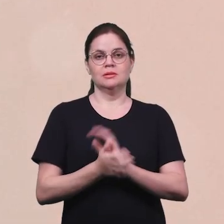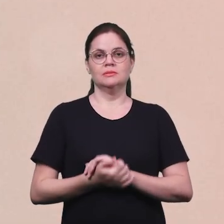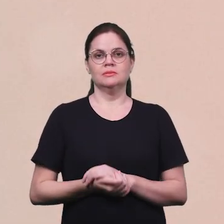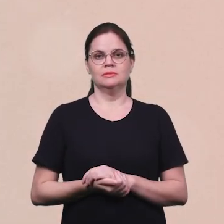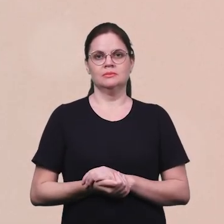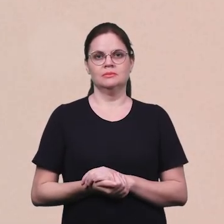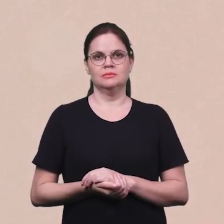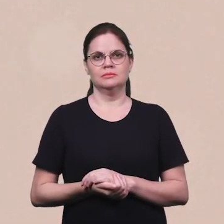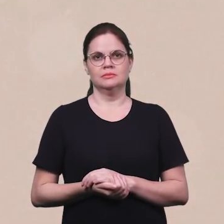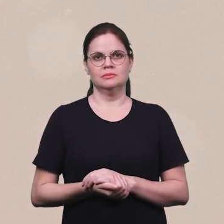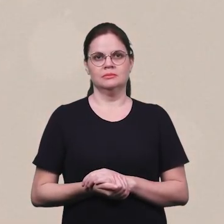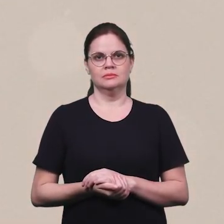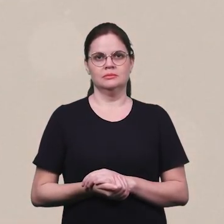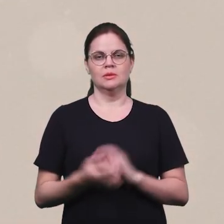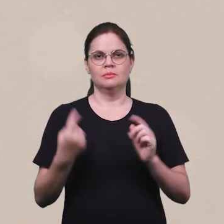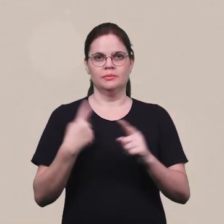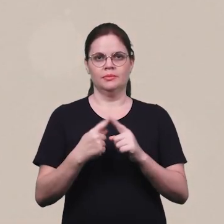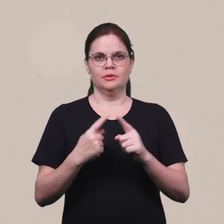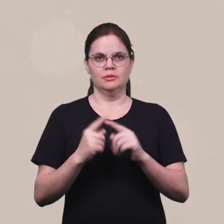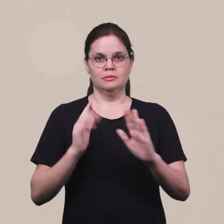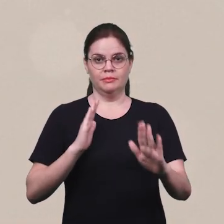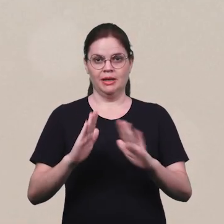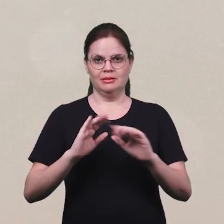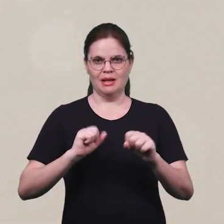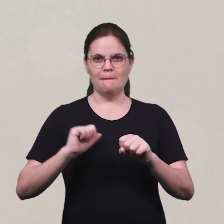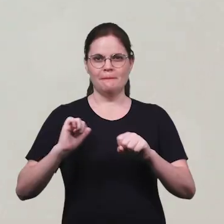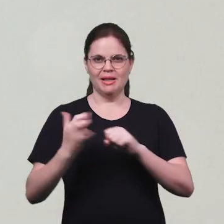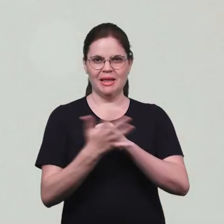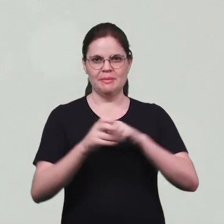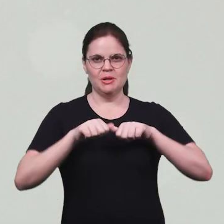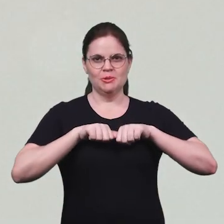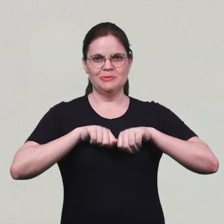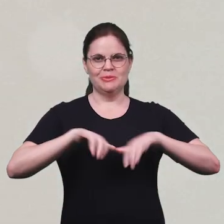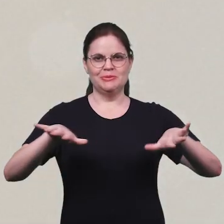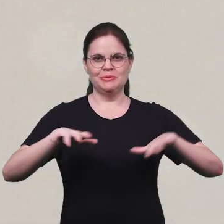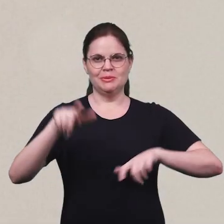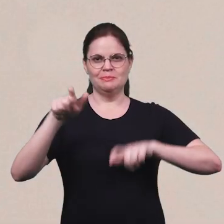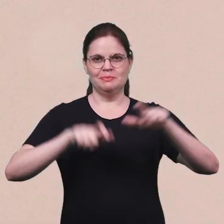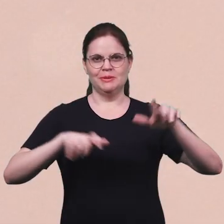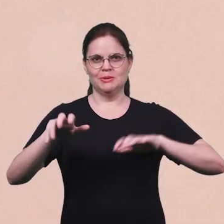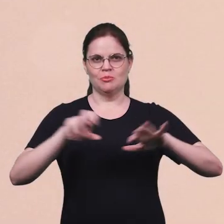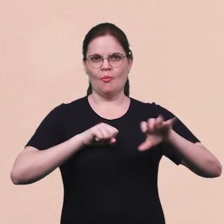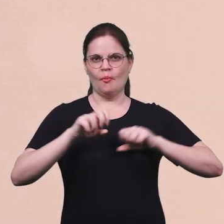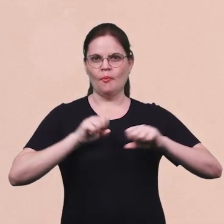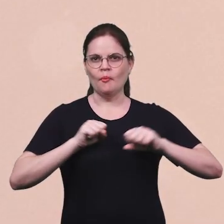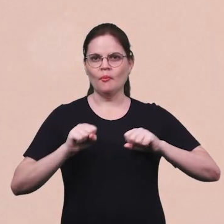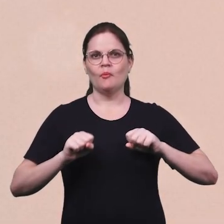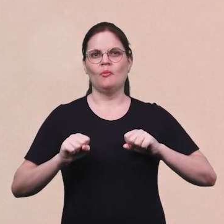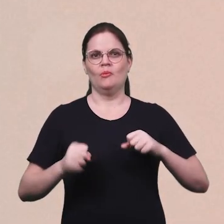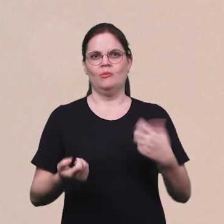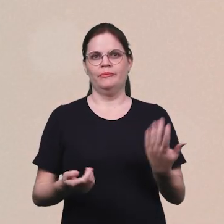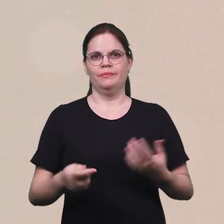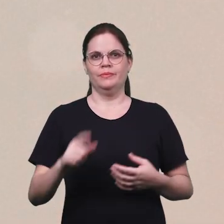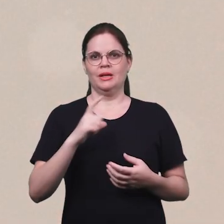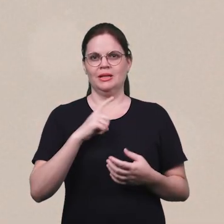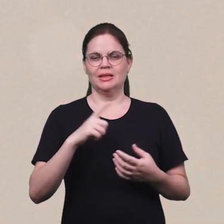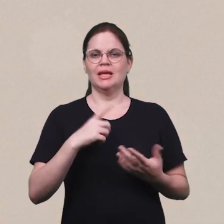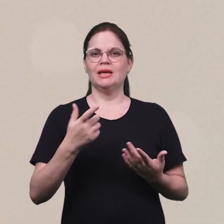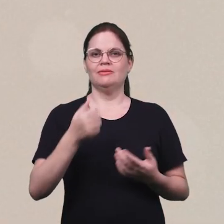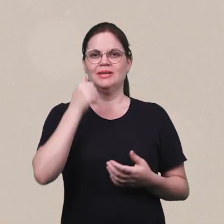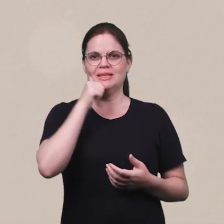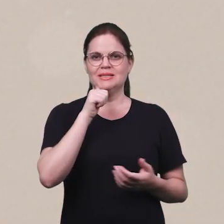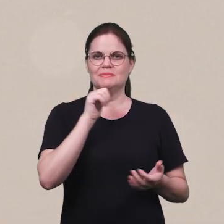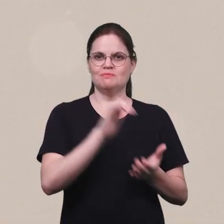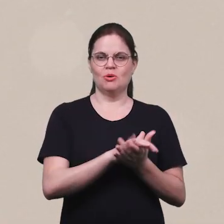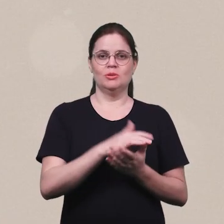porque quando a pandemia se alastrou, atingiu a minha casa de cheio, a esposa, os